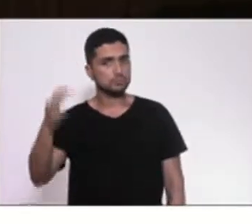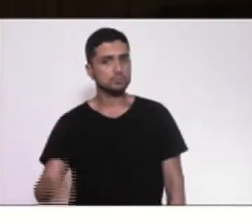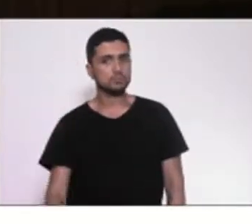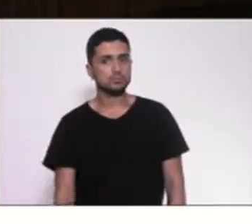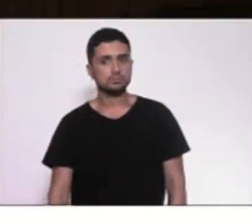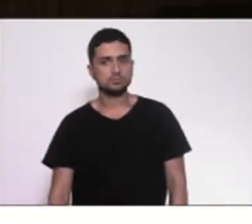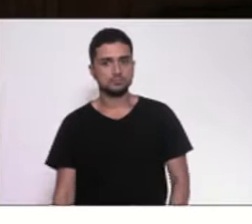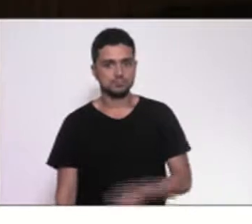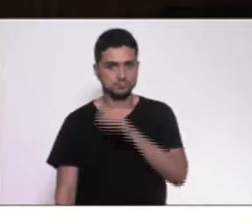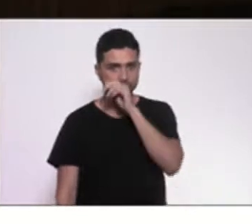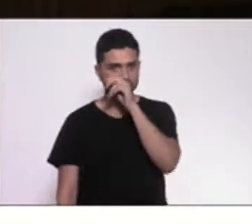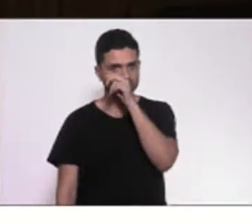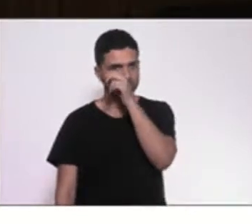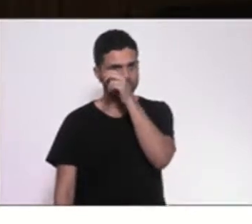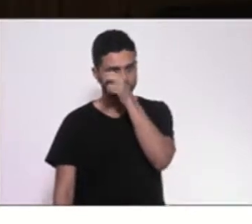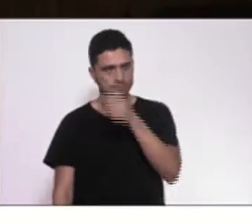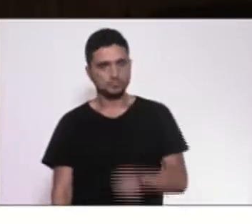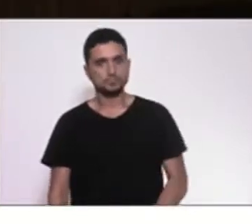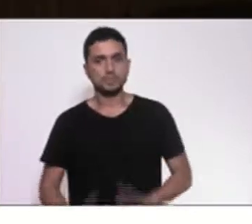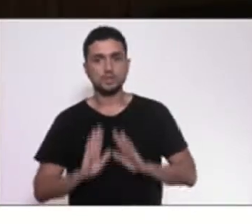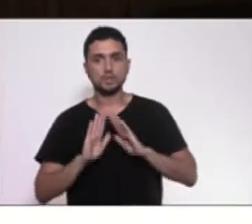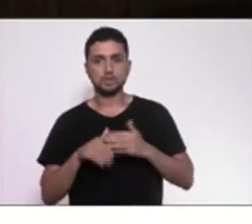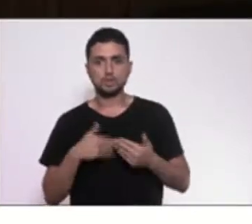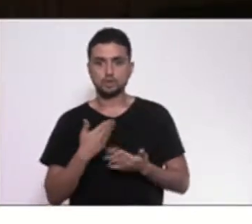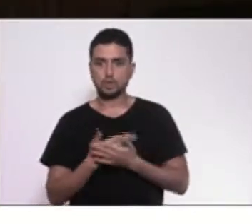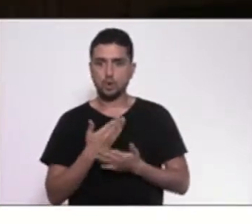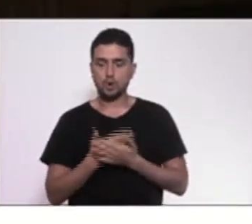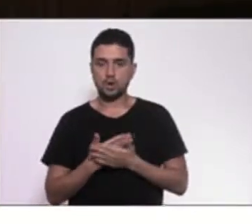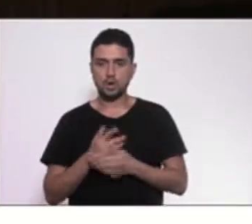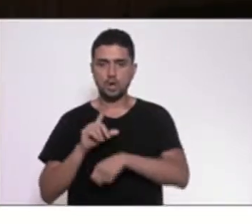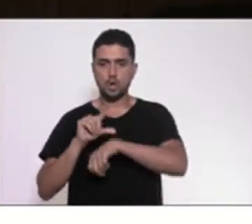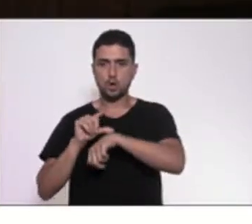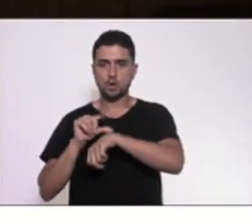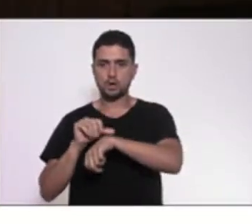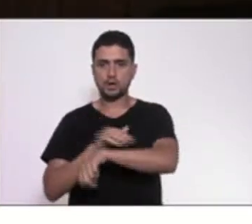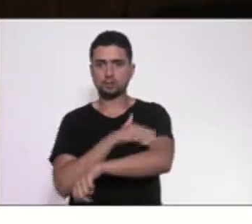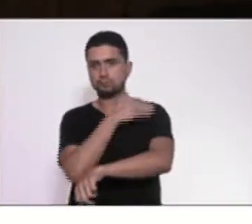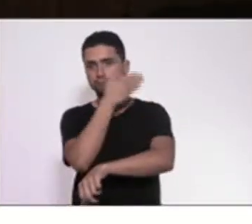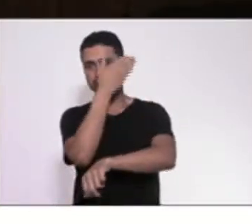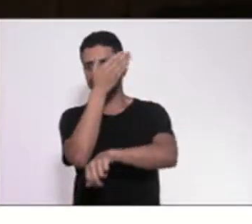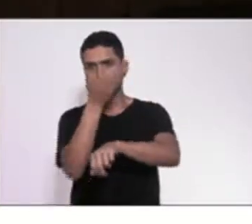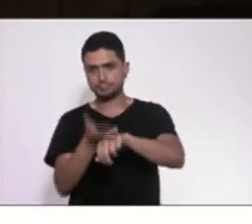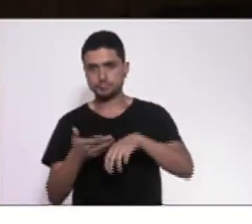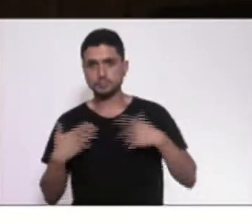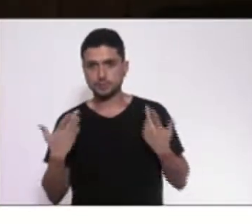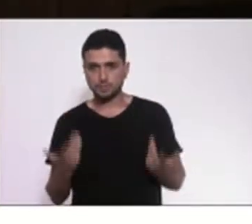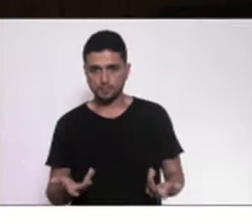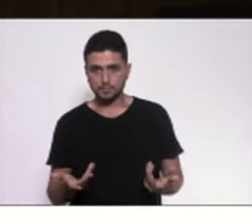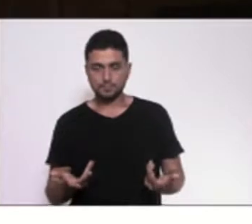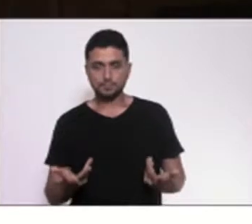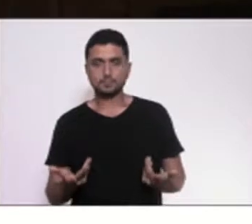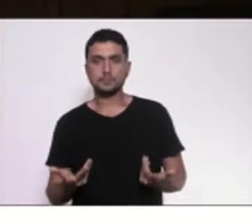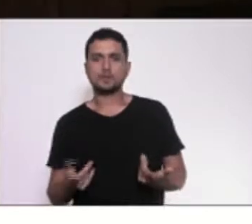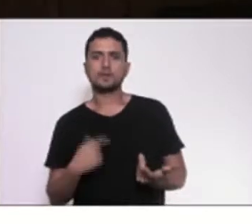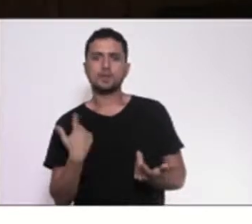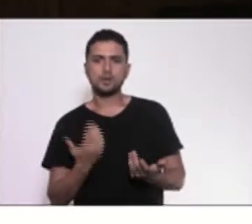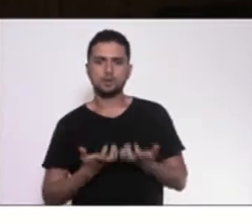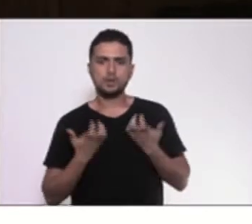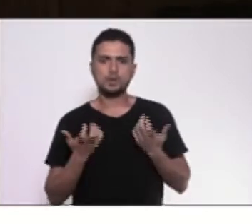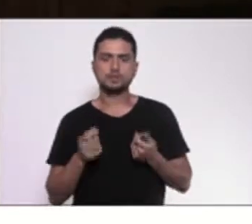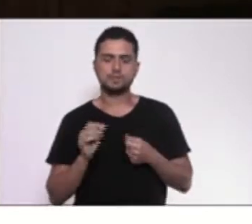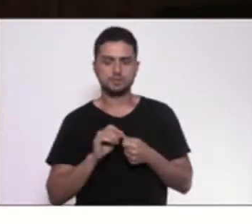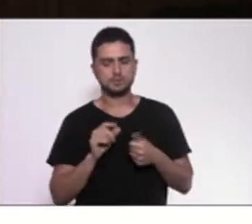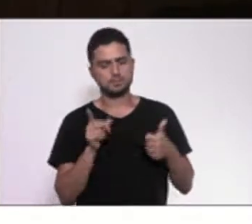fundamental com a escola em tempo integral. Então, eu queria fazer esse